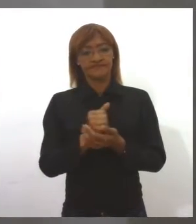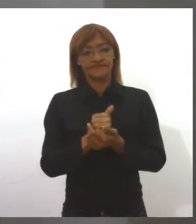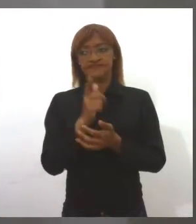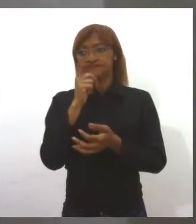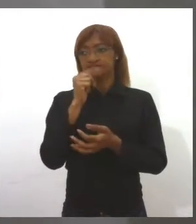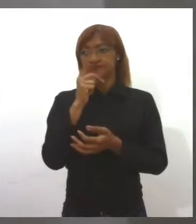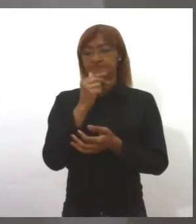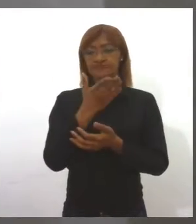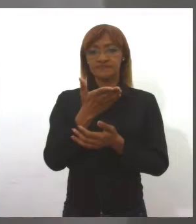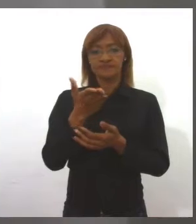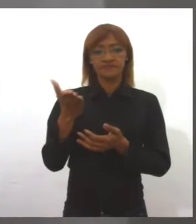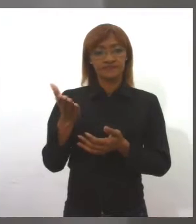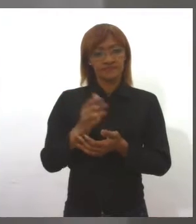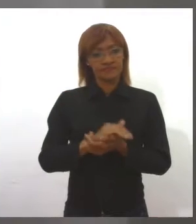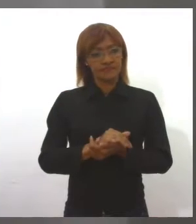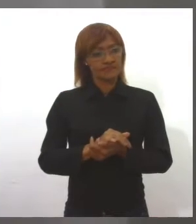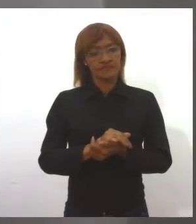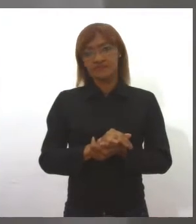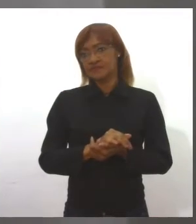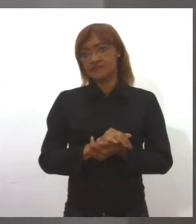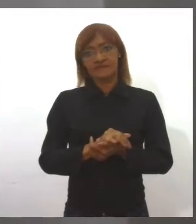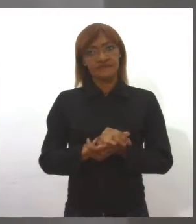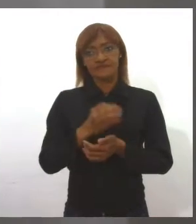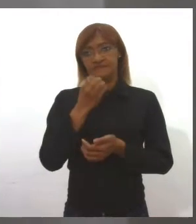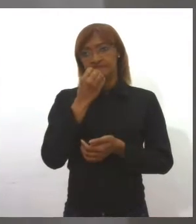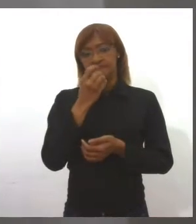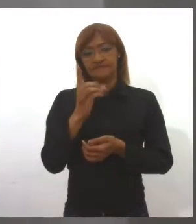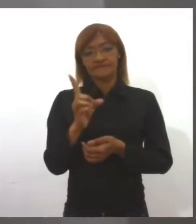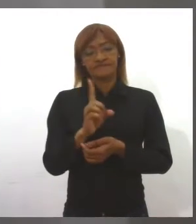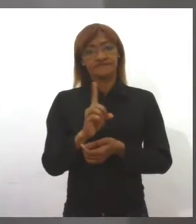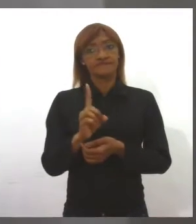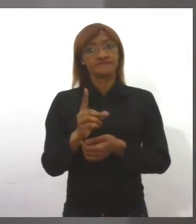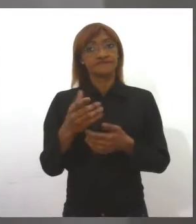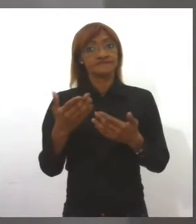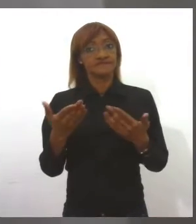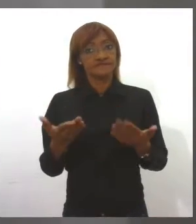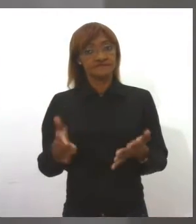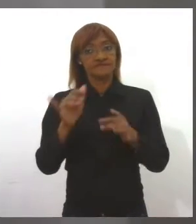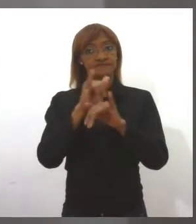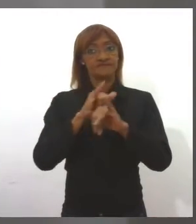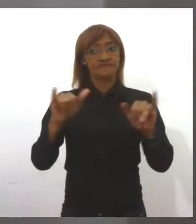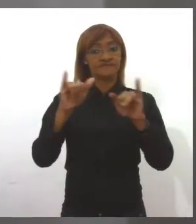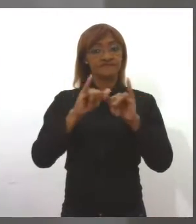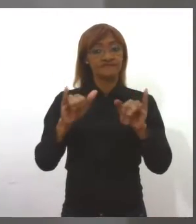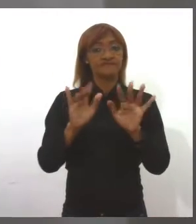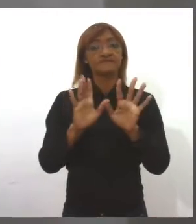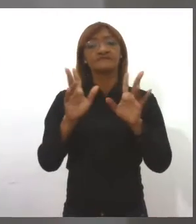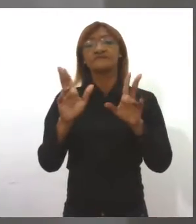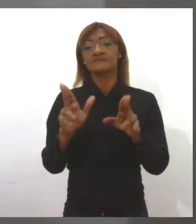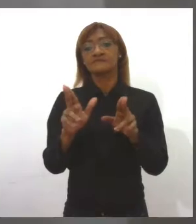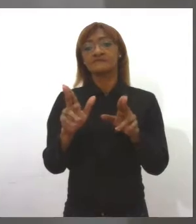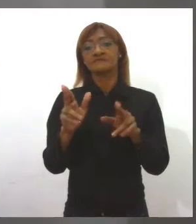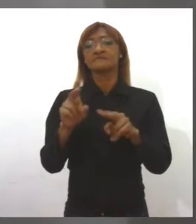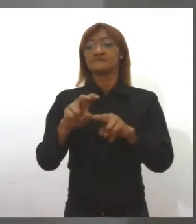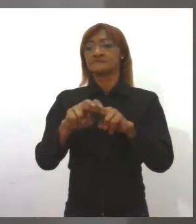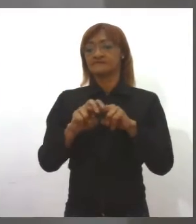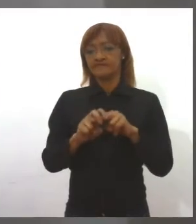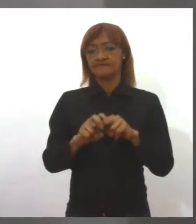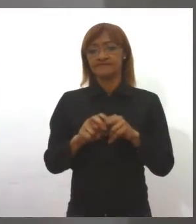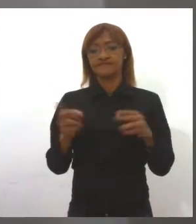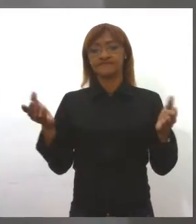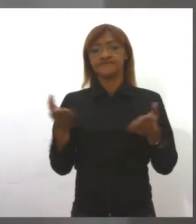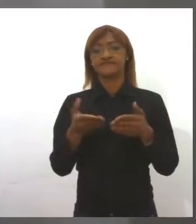e os resultados não foram o que amplamente eles divulgam. Por isso mesmo, esse assunto a gente está trazendo